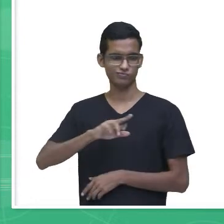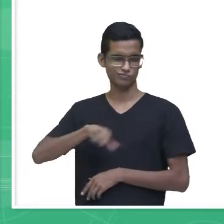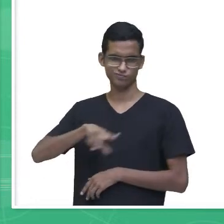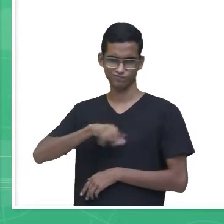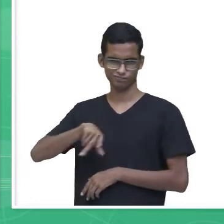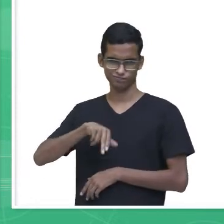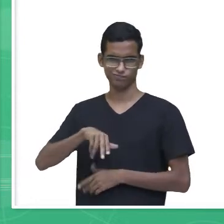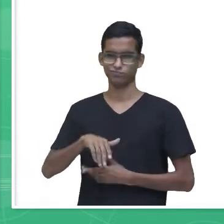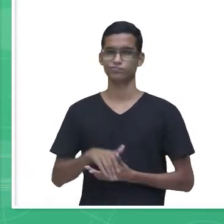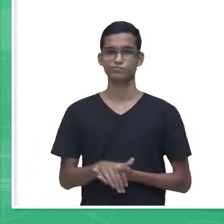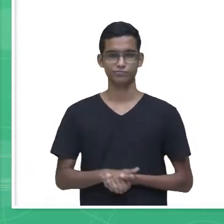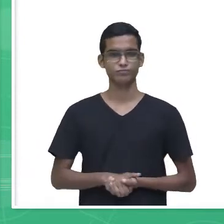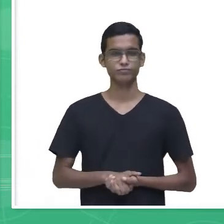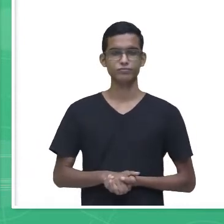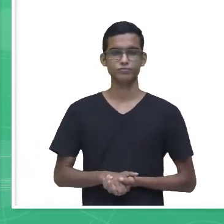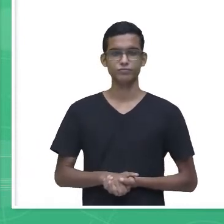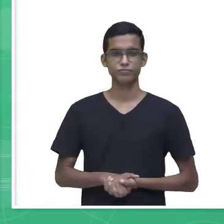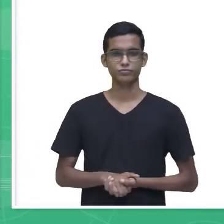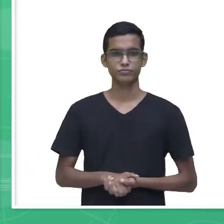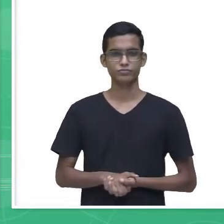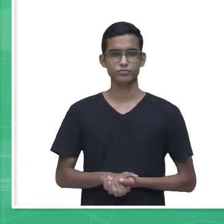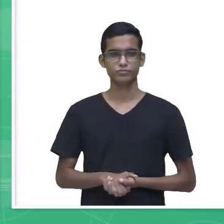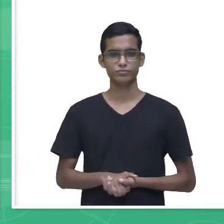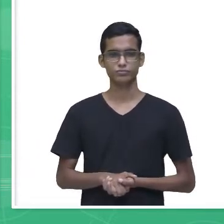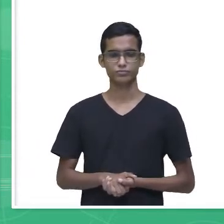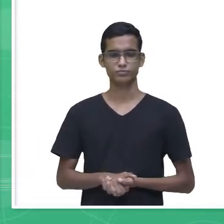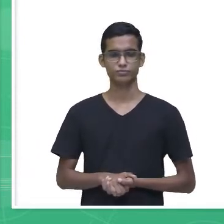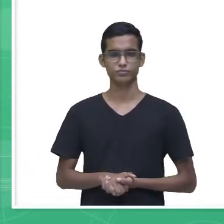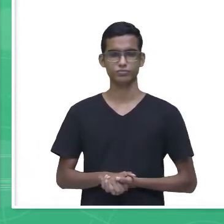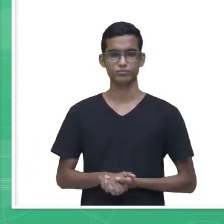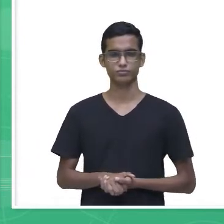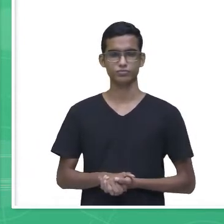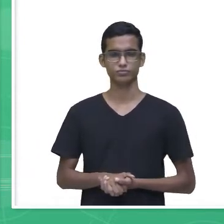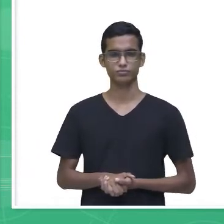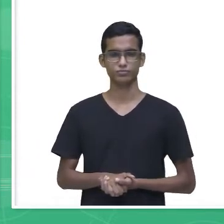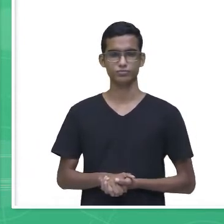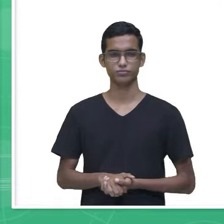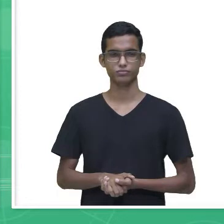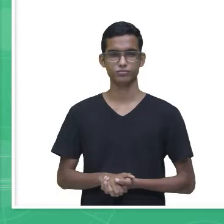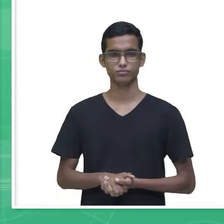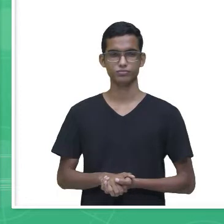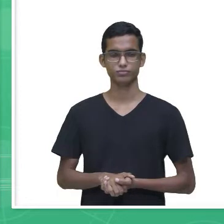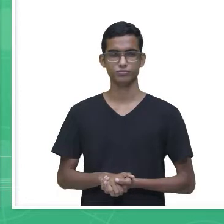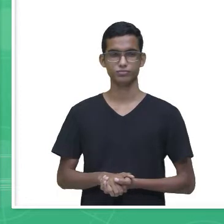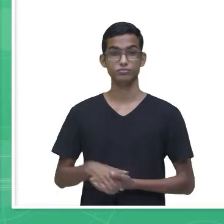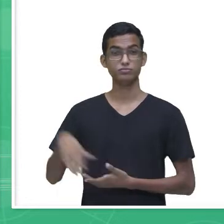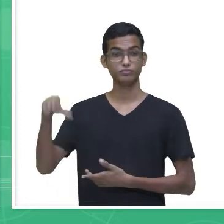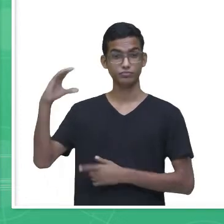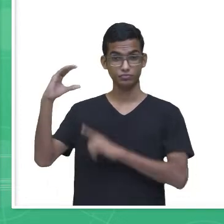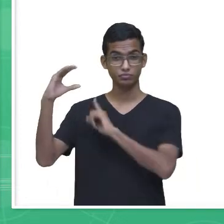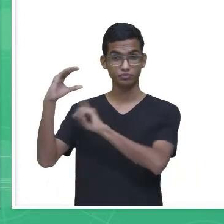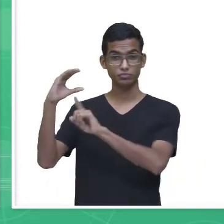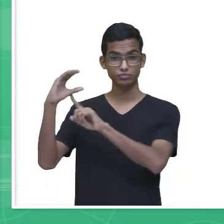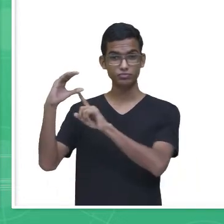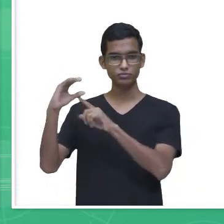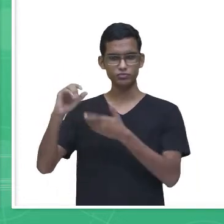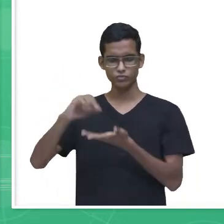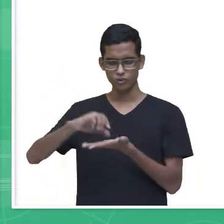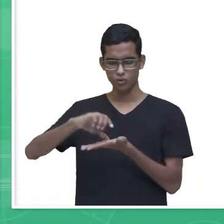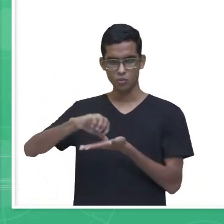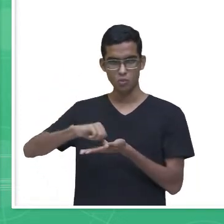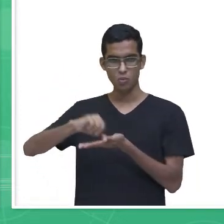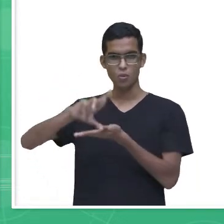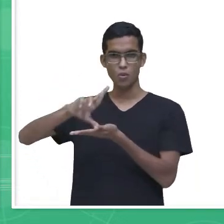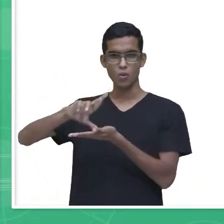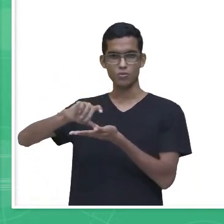o enunciado que coloca lá dança, relaxamento, né? A aeróbica, a ginástica aeróbica é a ginástica